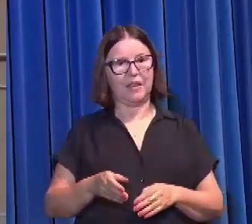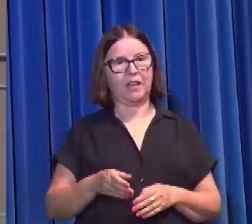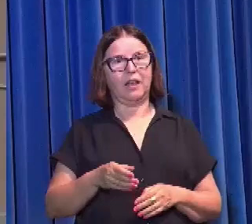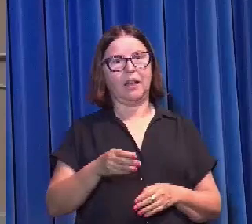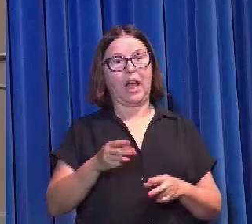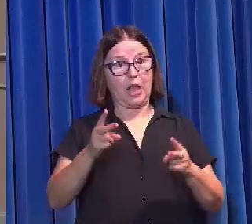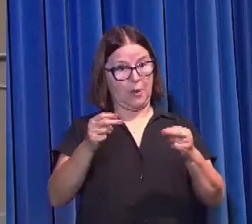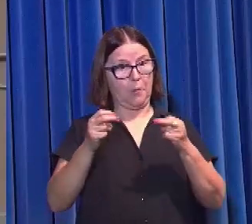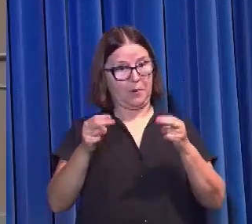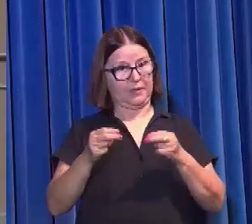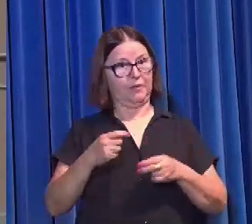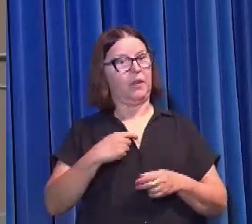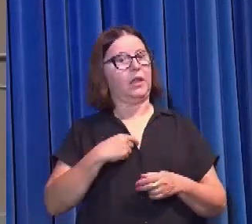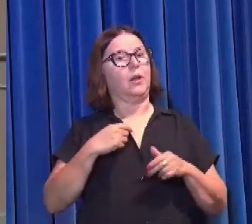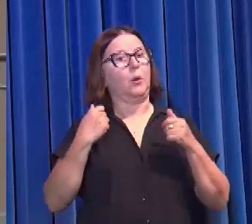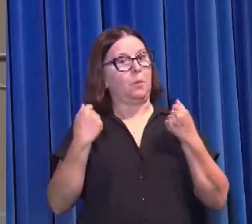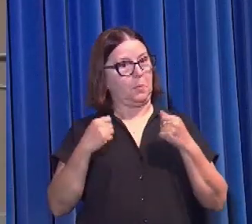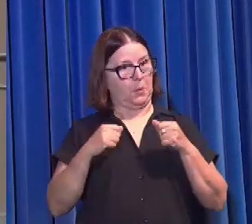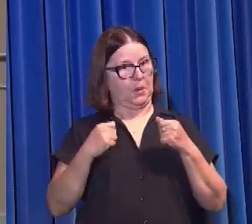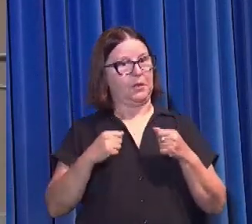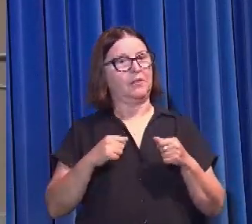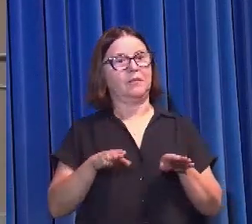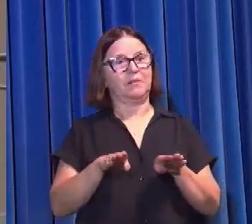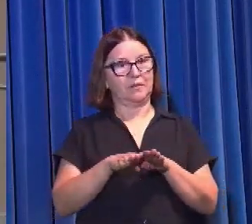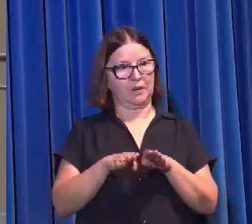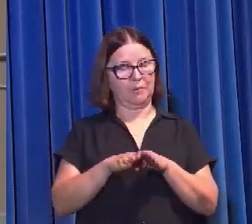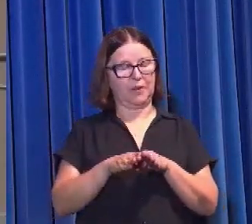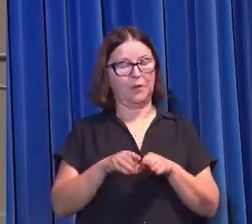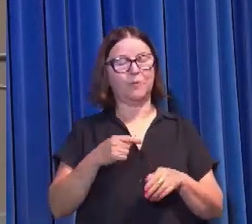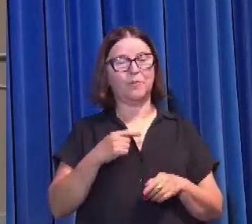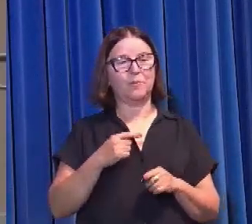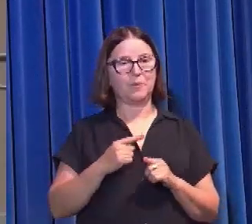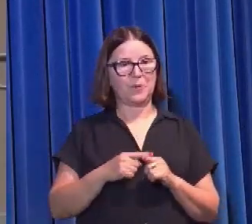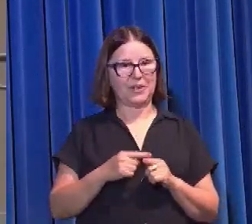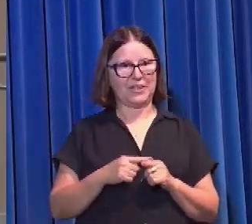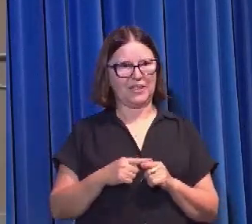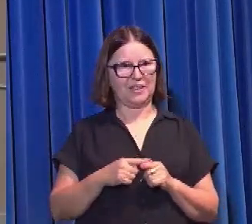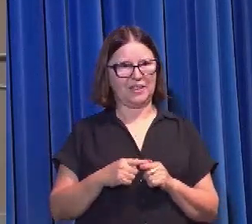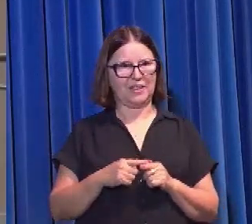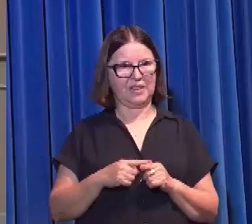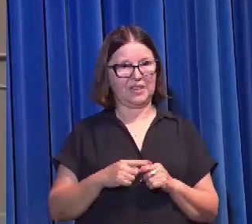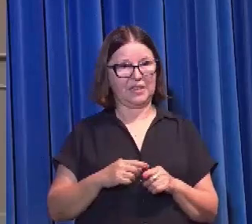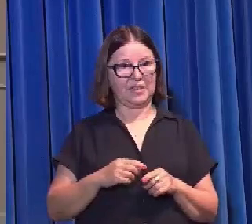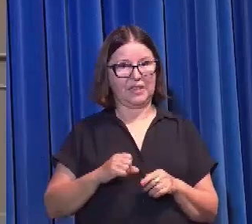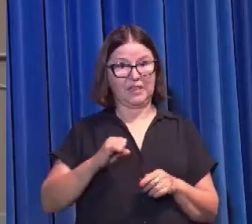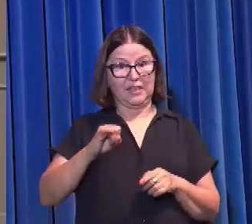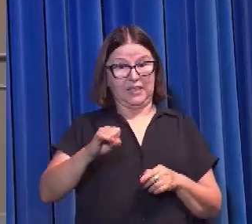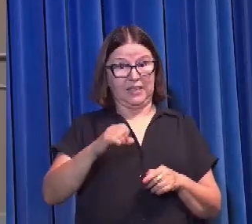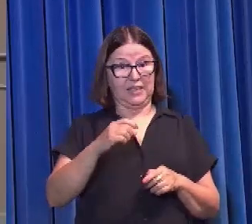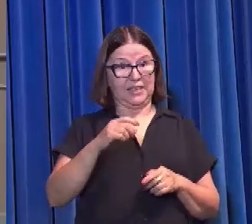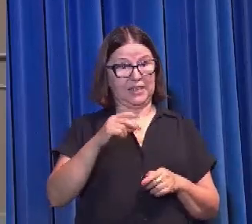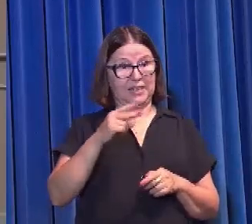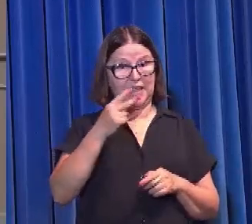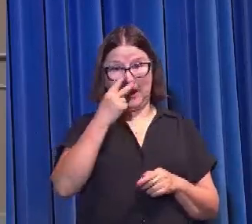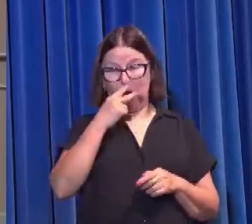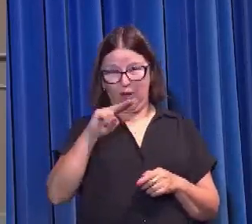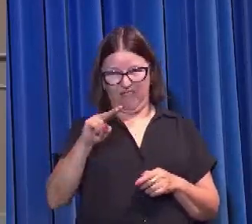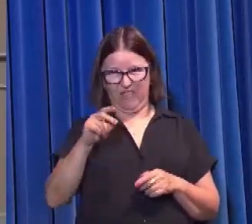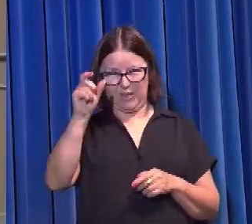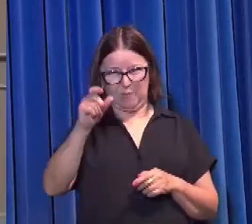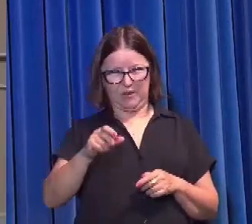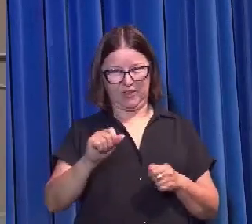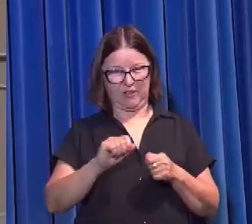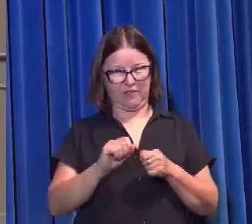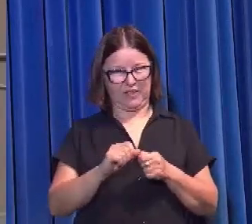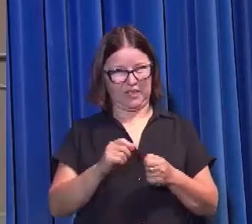preciso dessa característica dele que eu não tenho. Porque a minha tendência é eu vi o cara fazendo algo errado, eu já saio metendo pau no cara, fico com raiva do